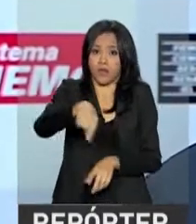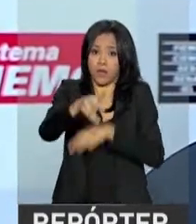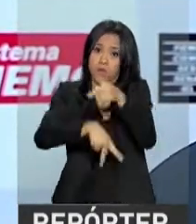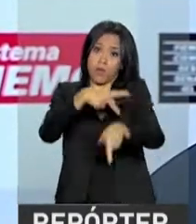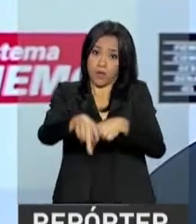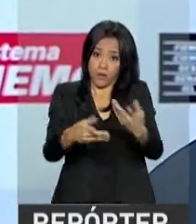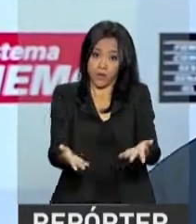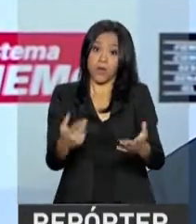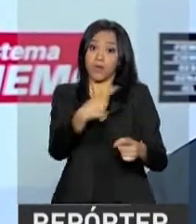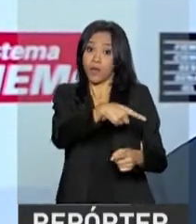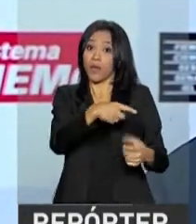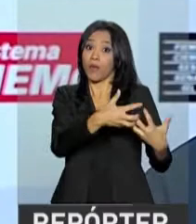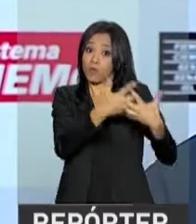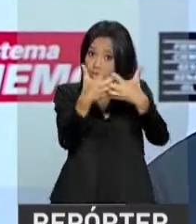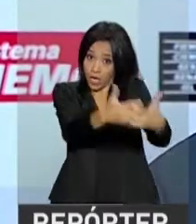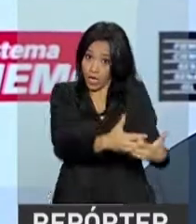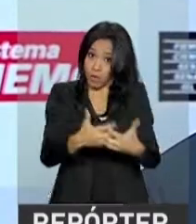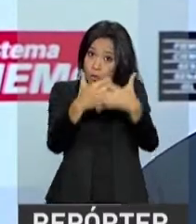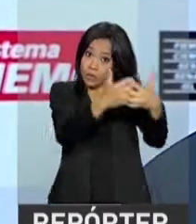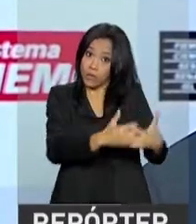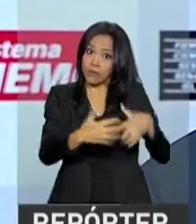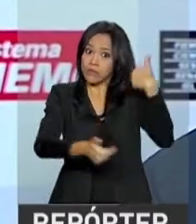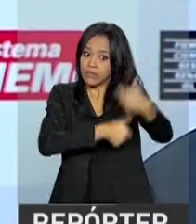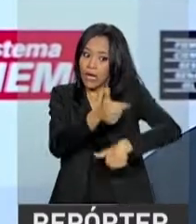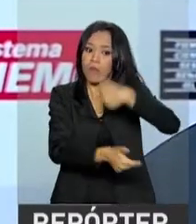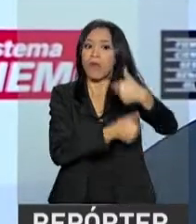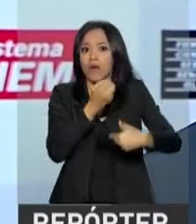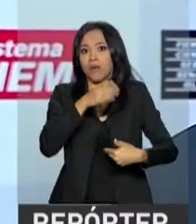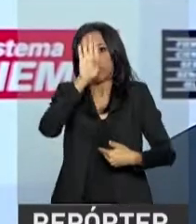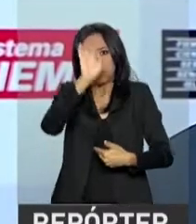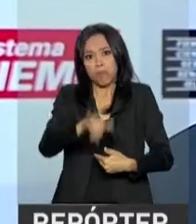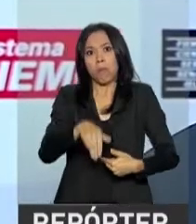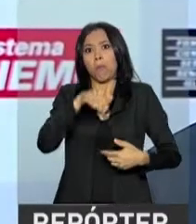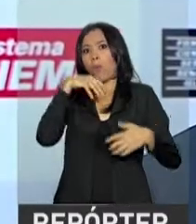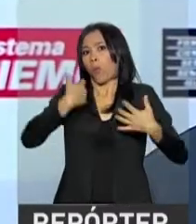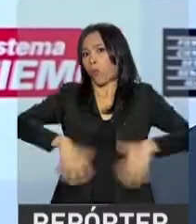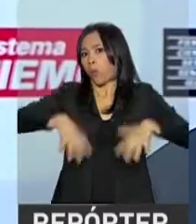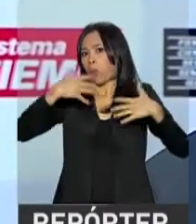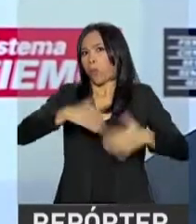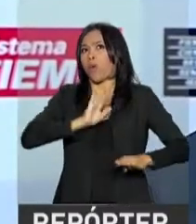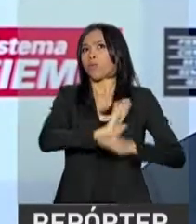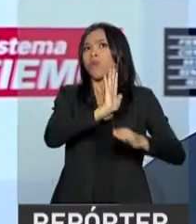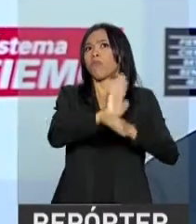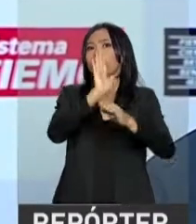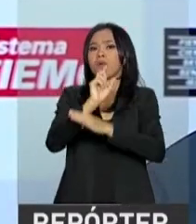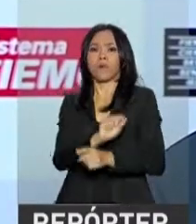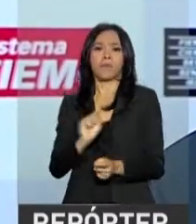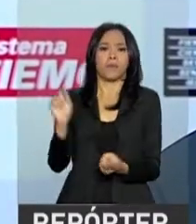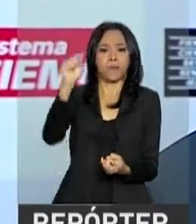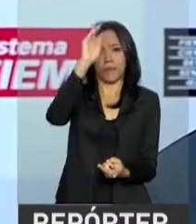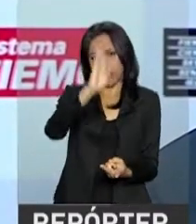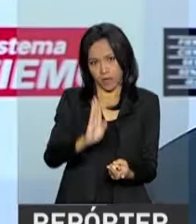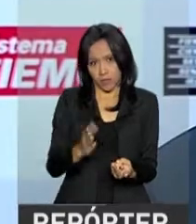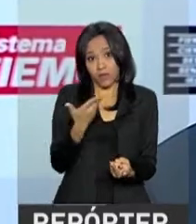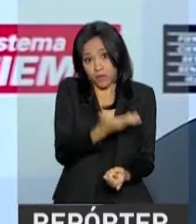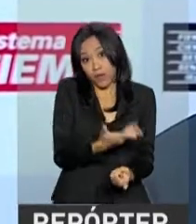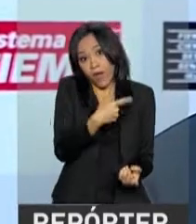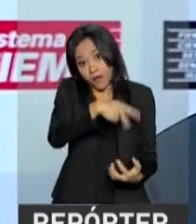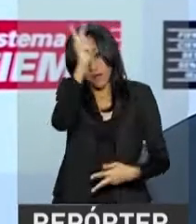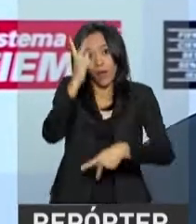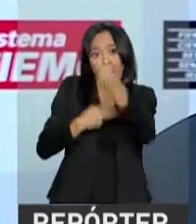prestam um relevantíssimo serviço ao país, na medida que são os encaminhantes, digamos assim, de